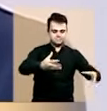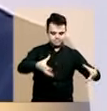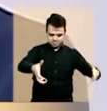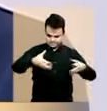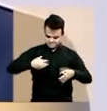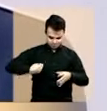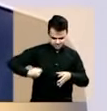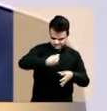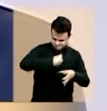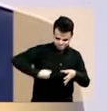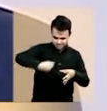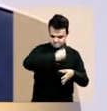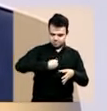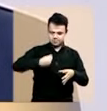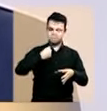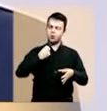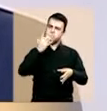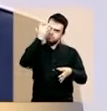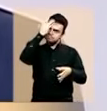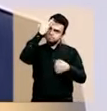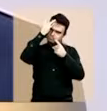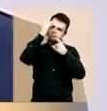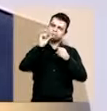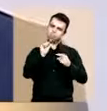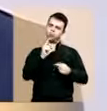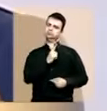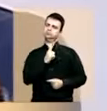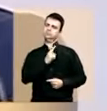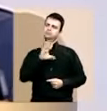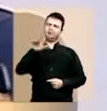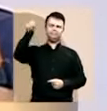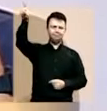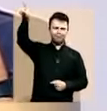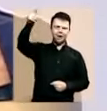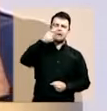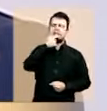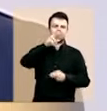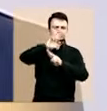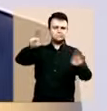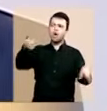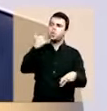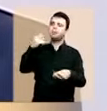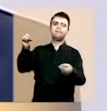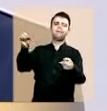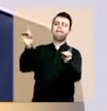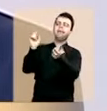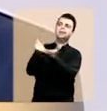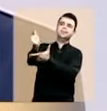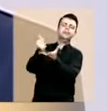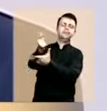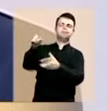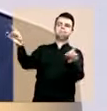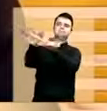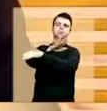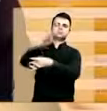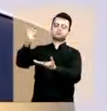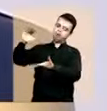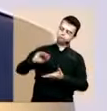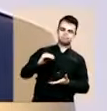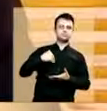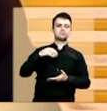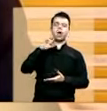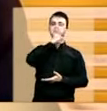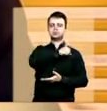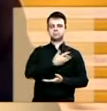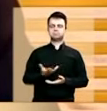isso cria um uso mais racionado, né. Ali é muito comida pronta, né, que acaba jogando fora, né. São quantos anos já de